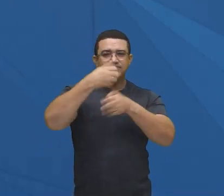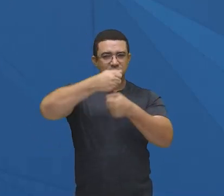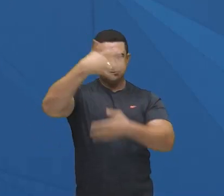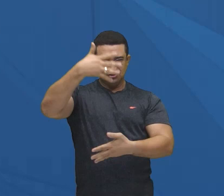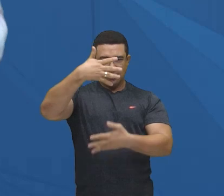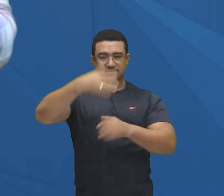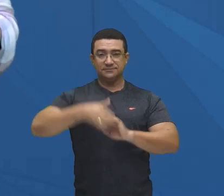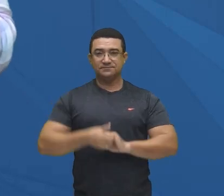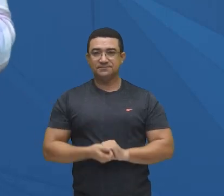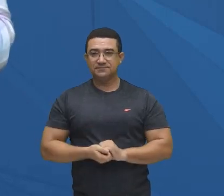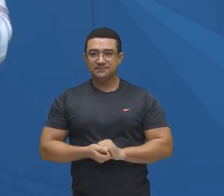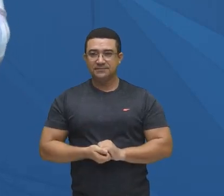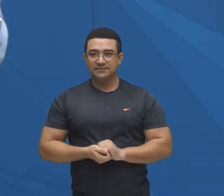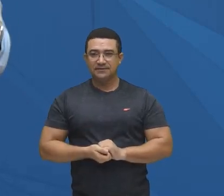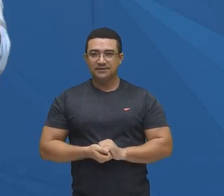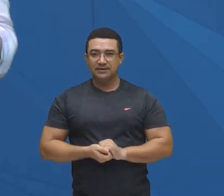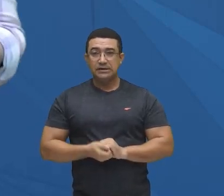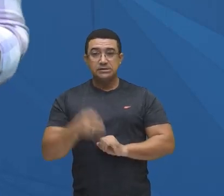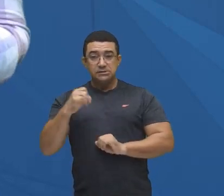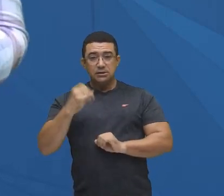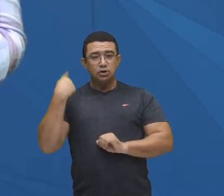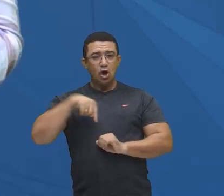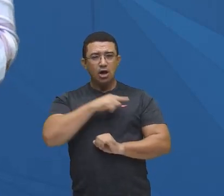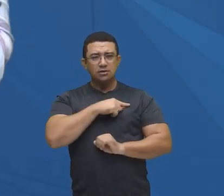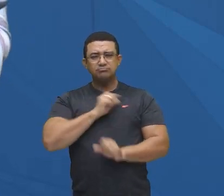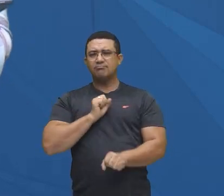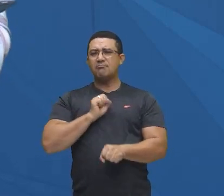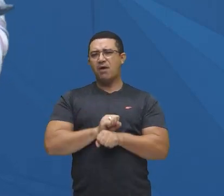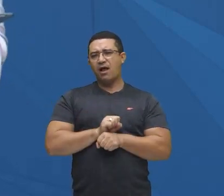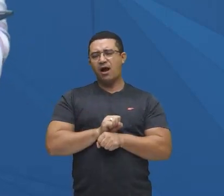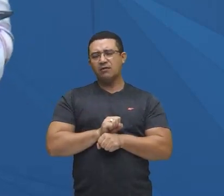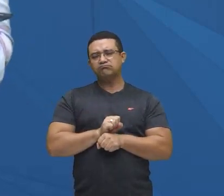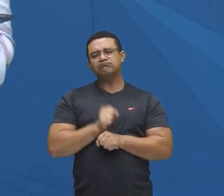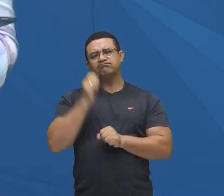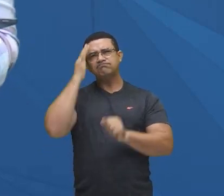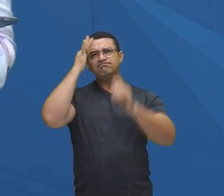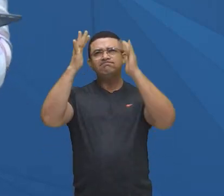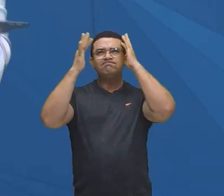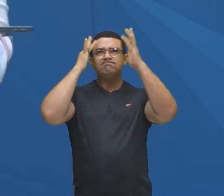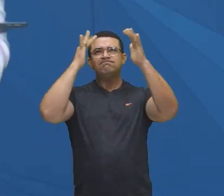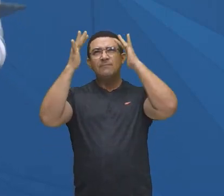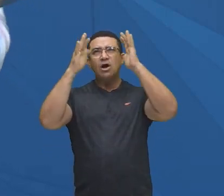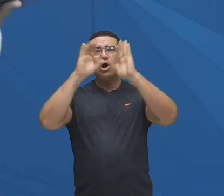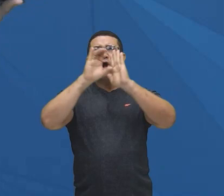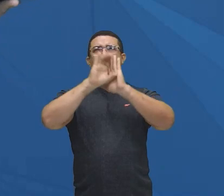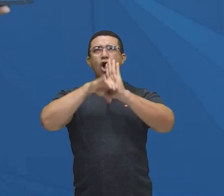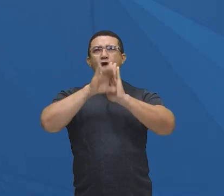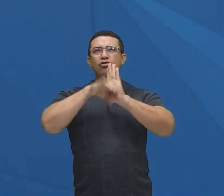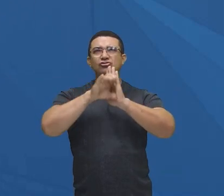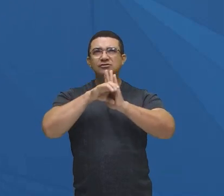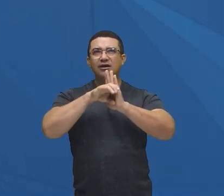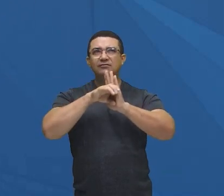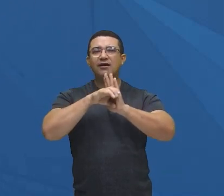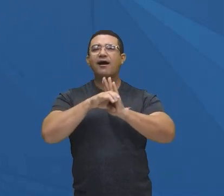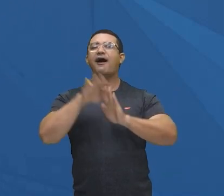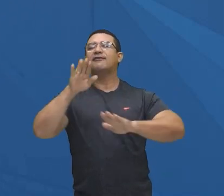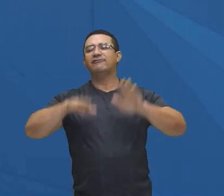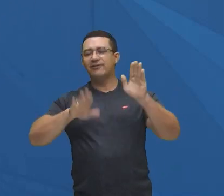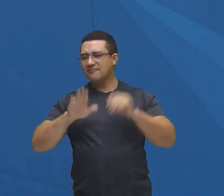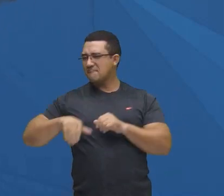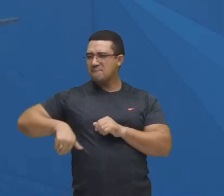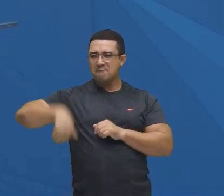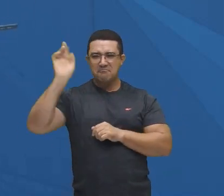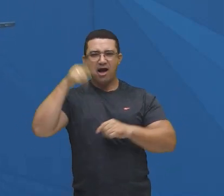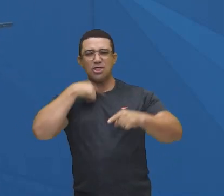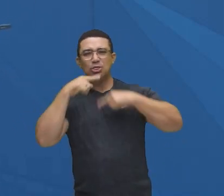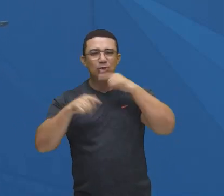a gente parar para refletir muito a respeito sobre esses conceitos, né, a gente vai ter mais dúvidas do que certezas, né? Isso